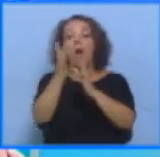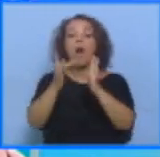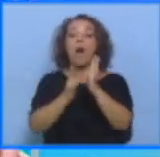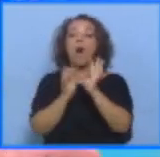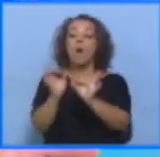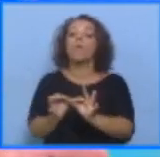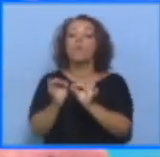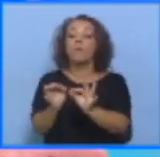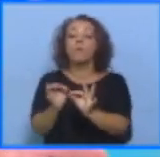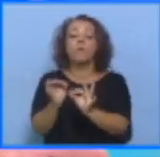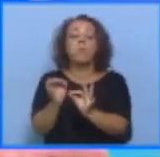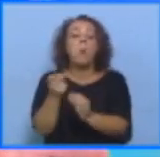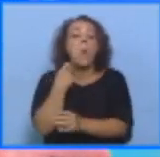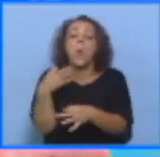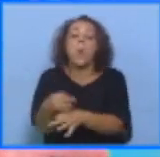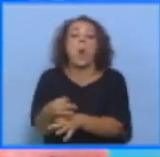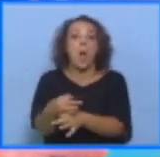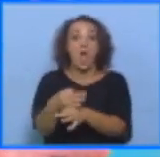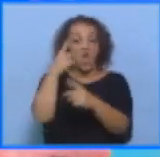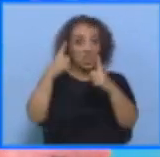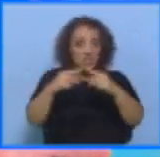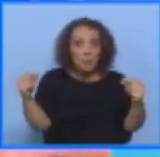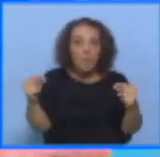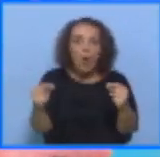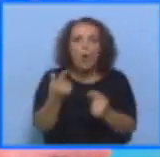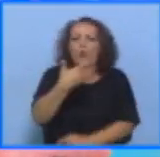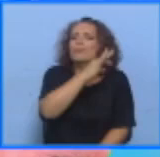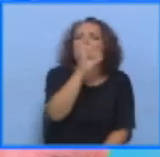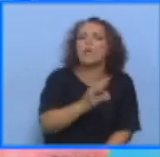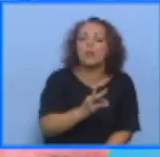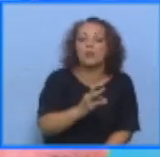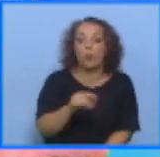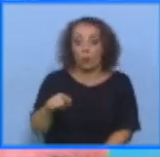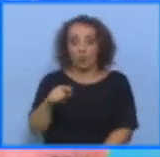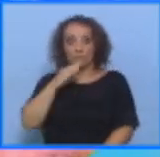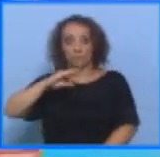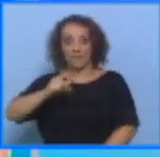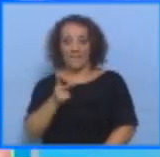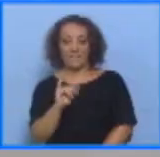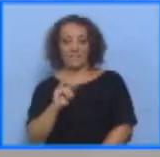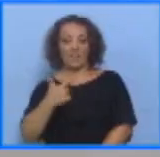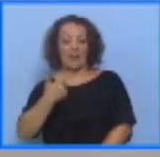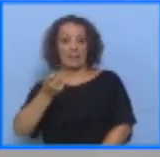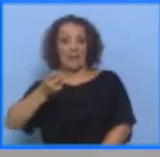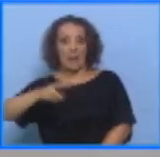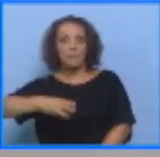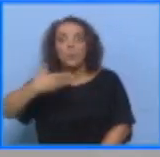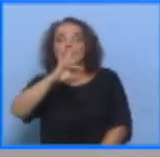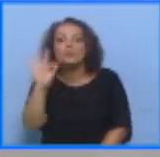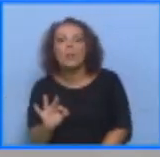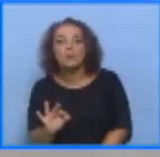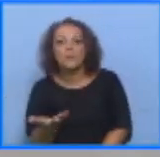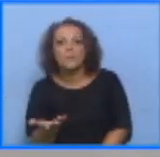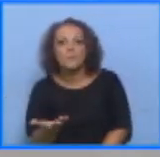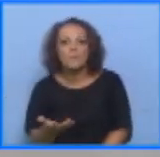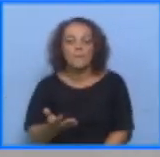No Japão é 1%. Claro. No Vietnã é 8%. E como é que é estas sensibilidades, os